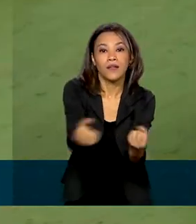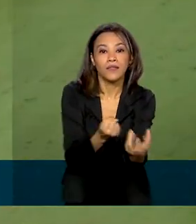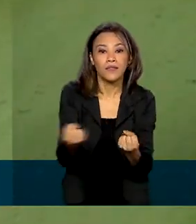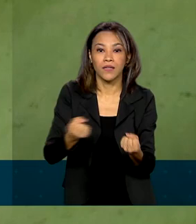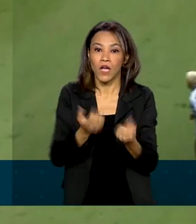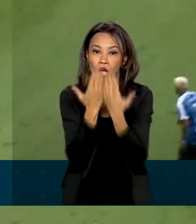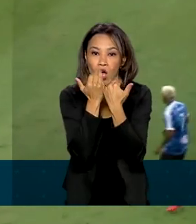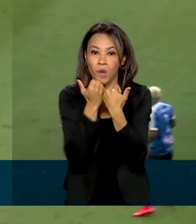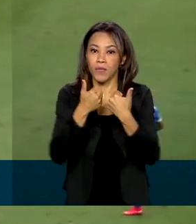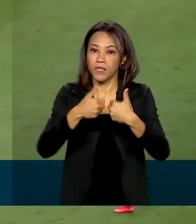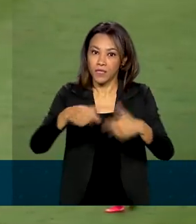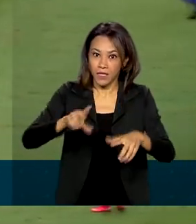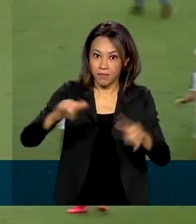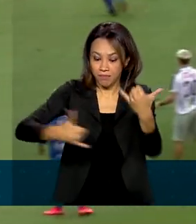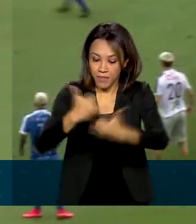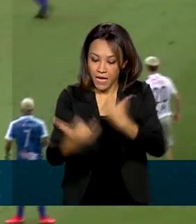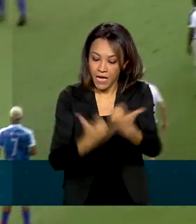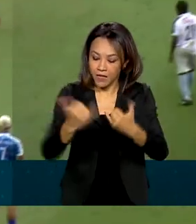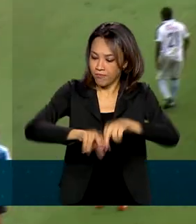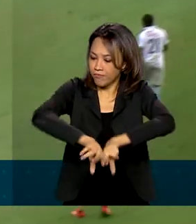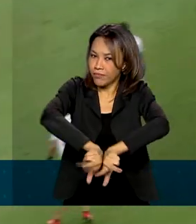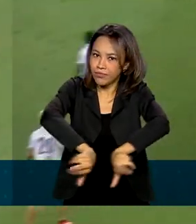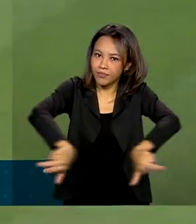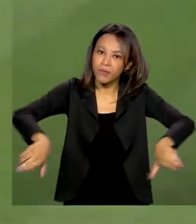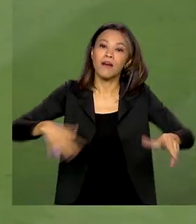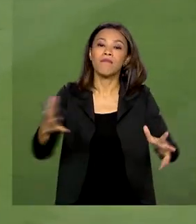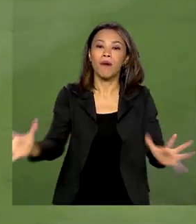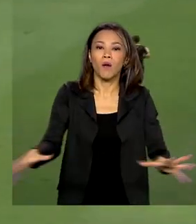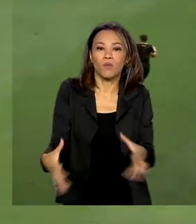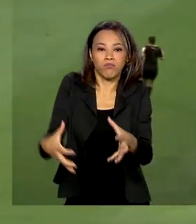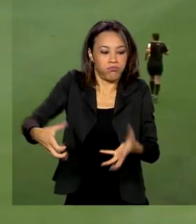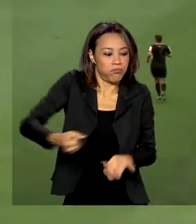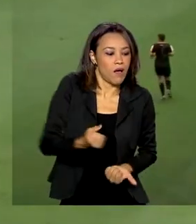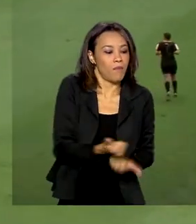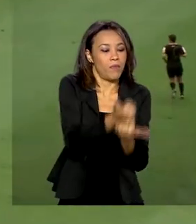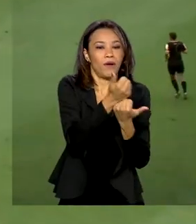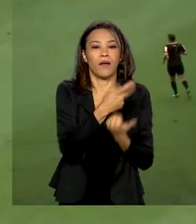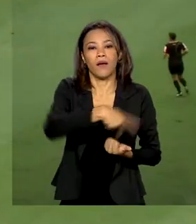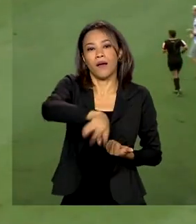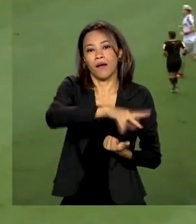brinquedos. Os donativos vão atender entidades assistenciais da Baixada Santista.